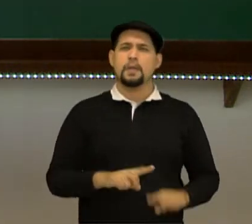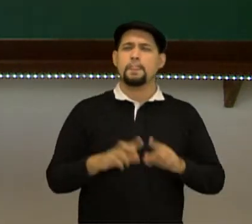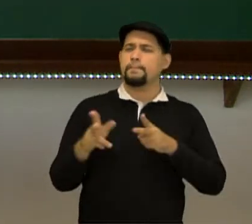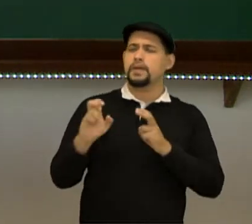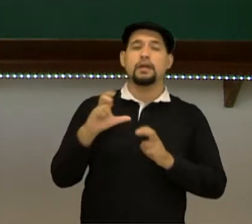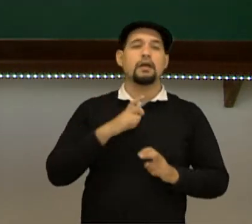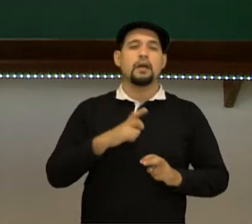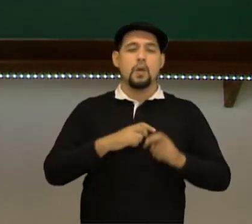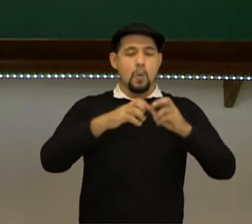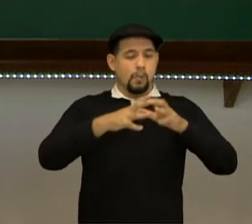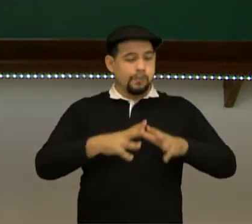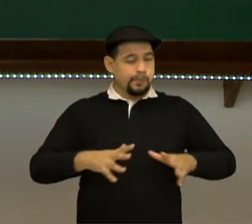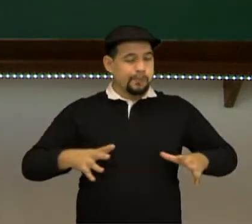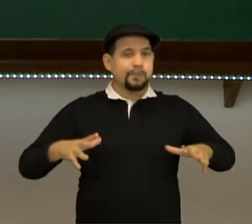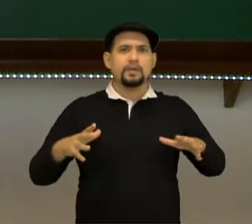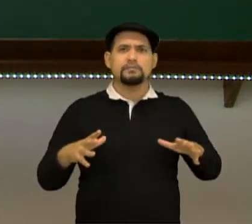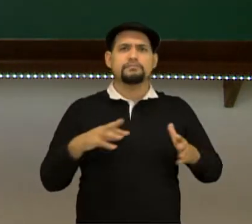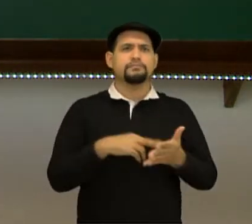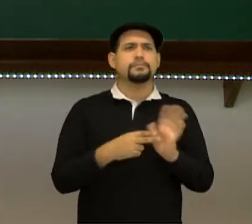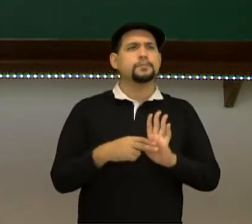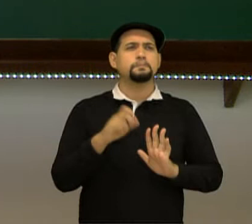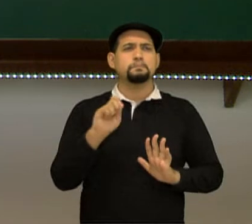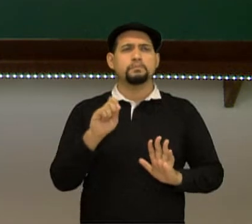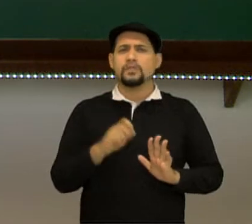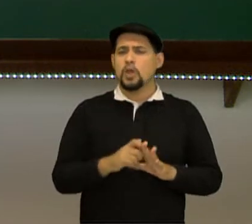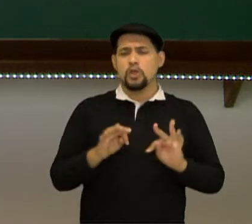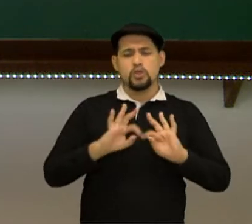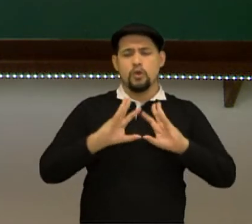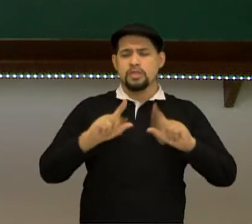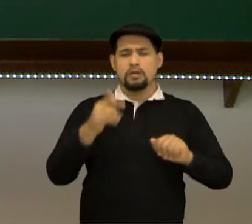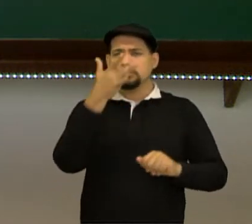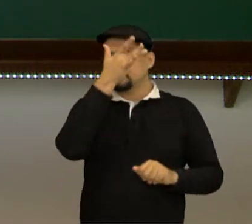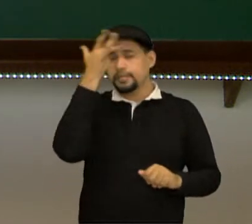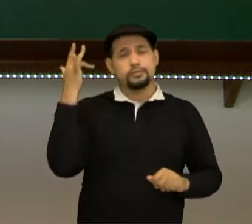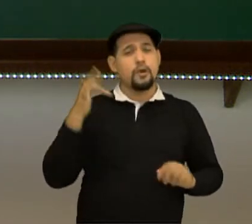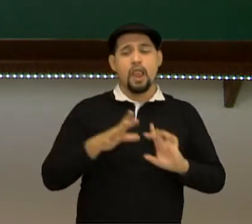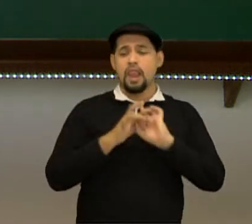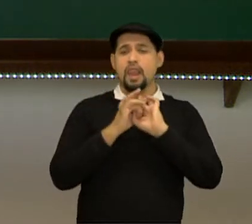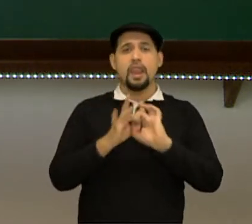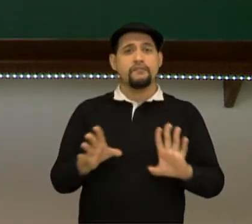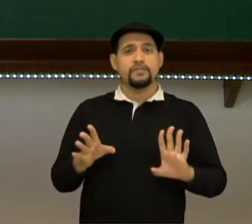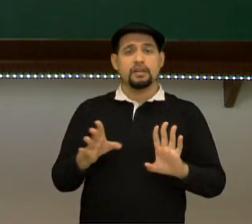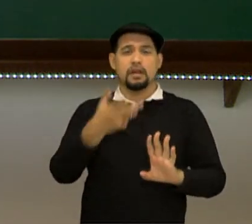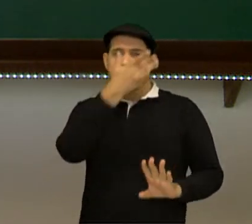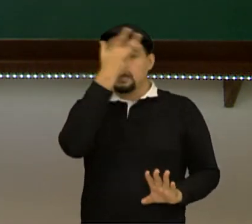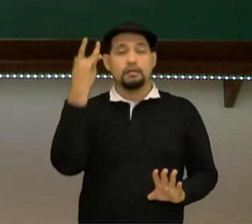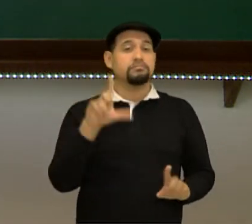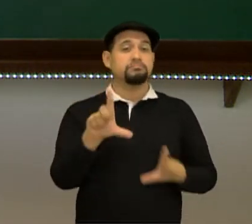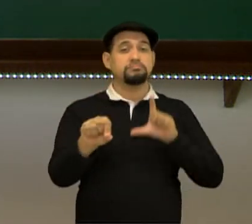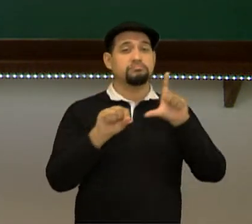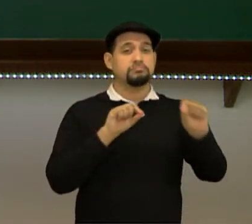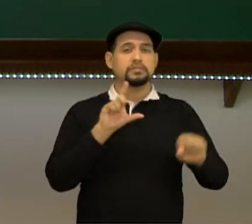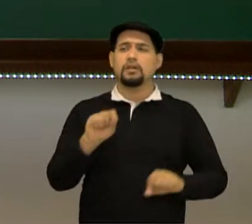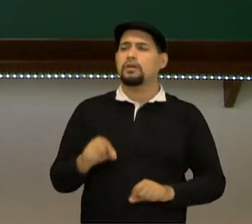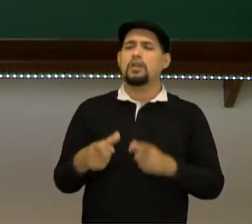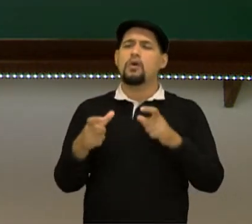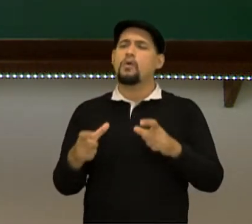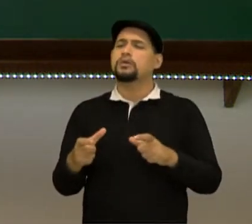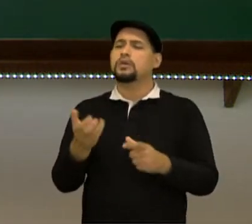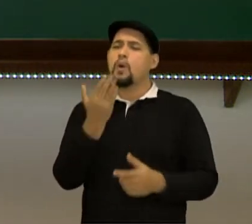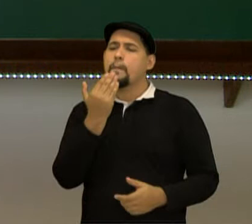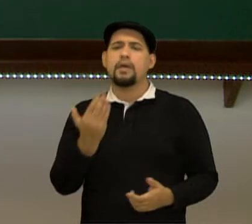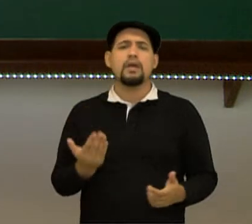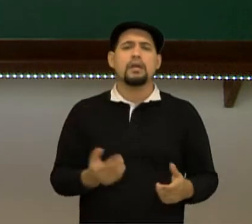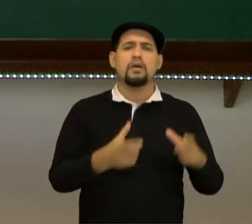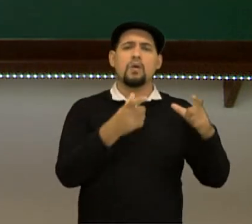percebemos uma amplitude total é uma circulação total de pessoas e livre em que as pessoas optam aonde fazer